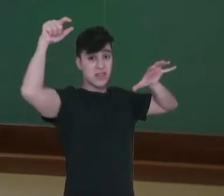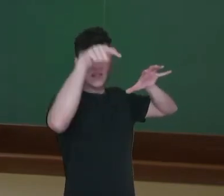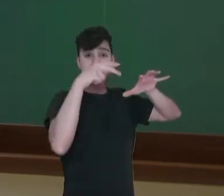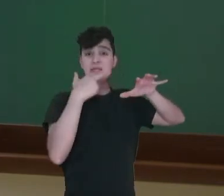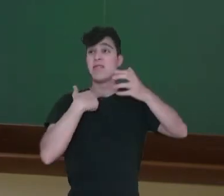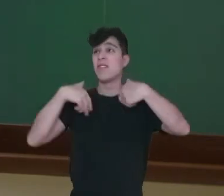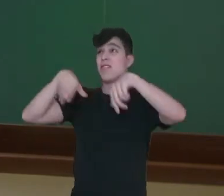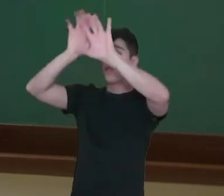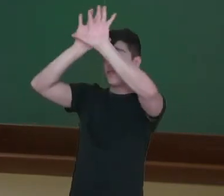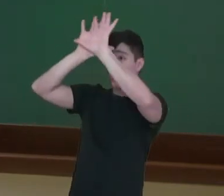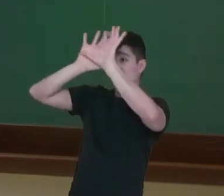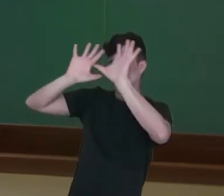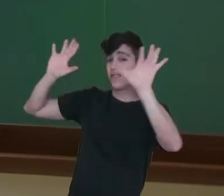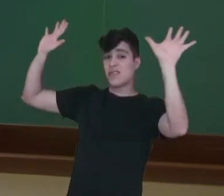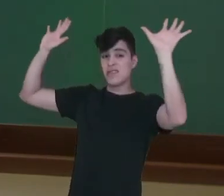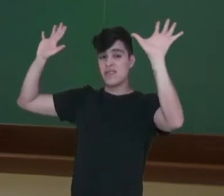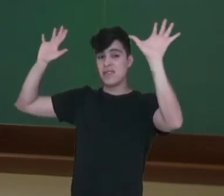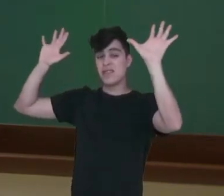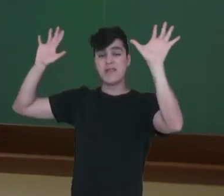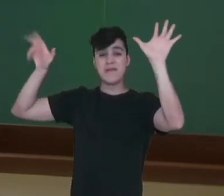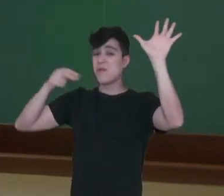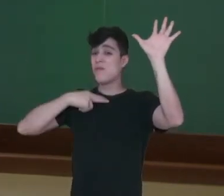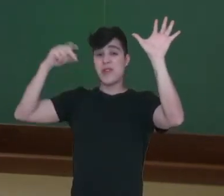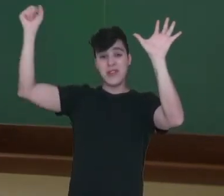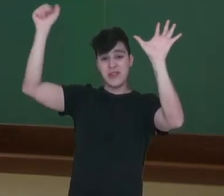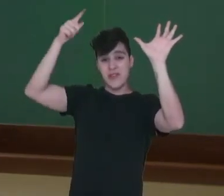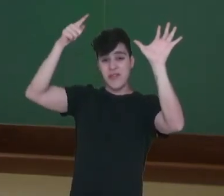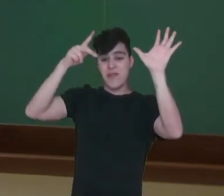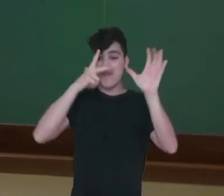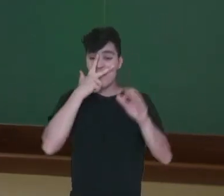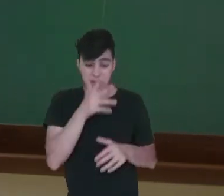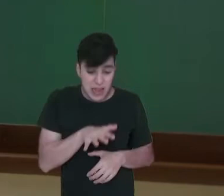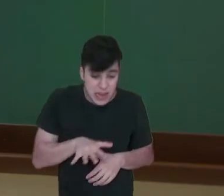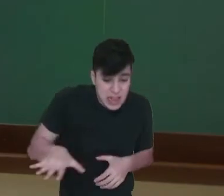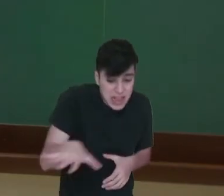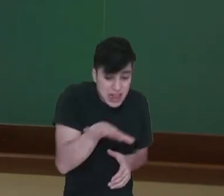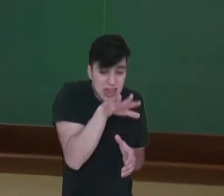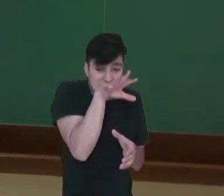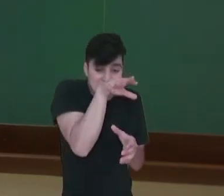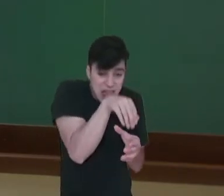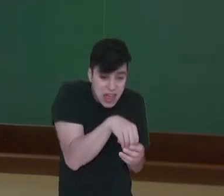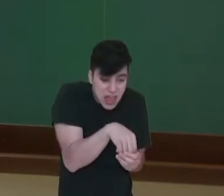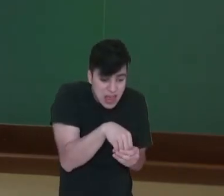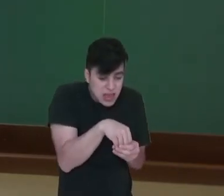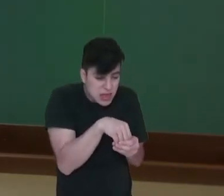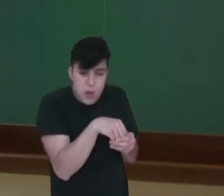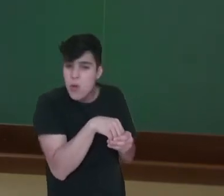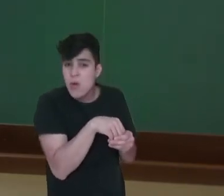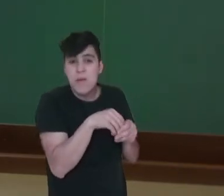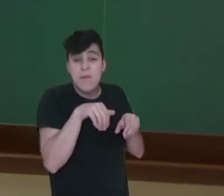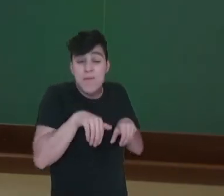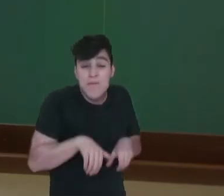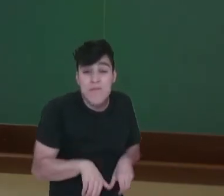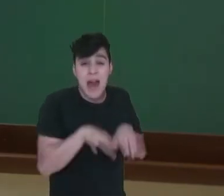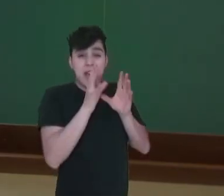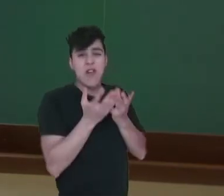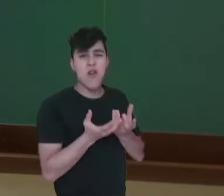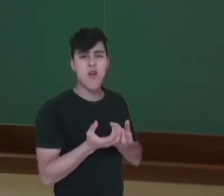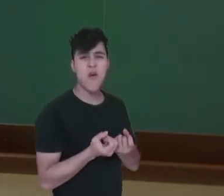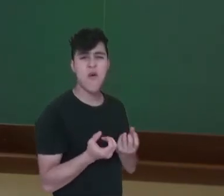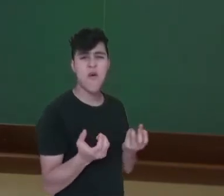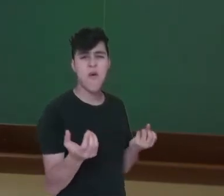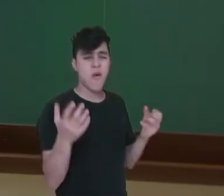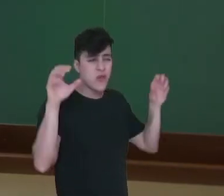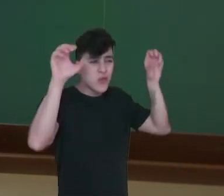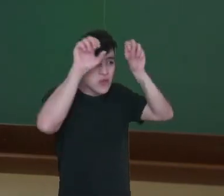das árvores, para a passagem da luz solar. O que torna o interior ainda mais úmido, né, escuro e